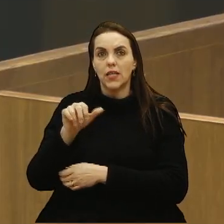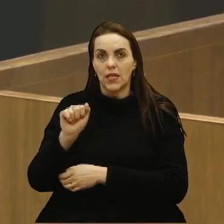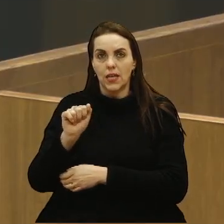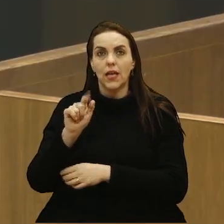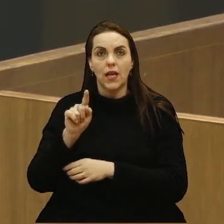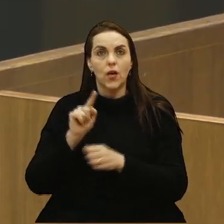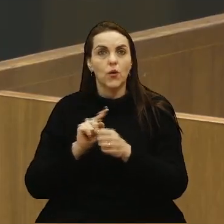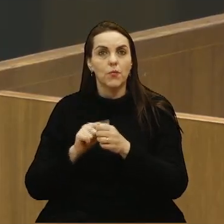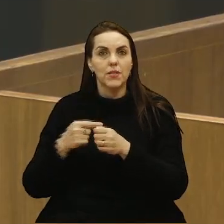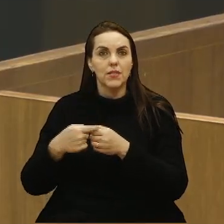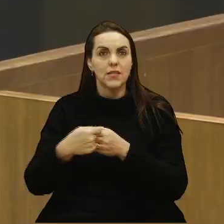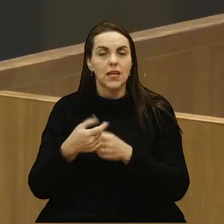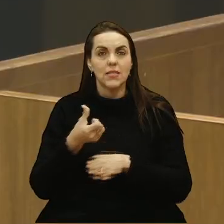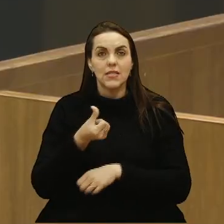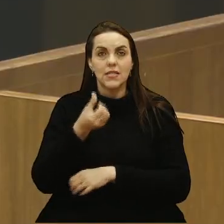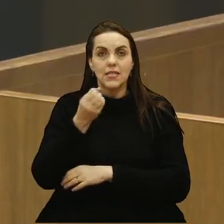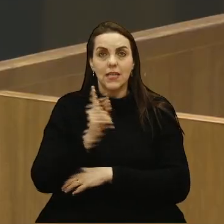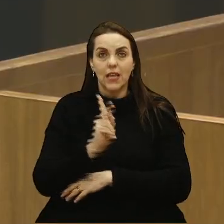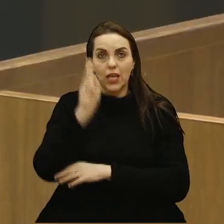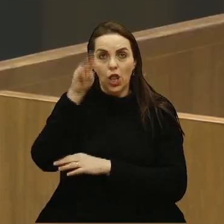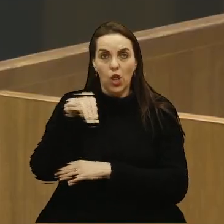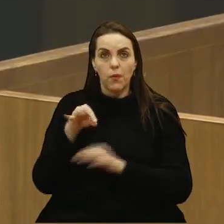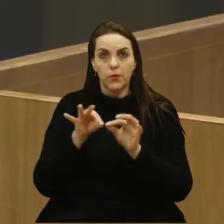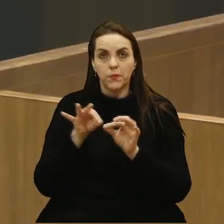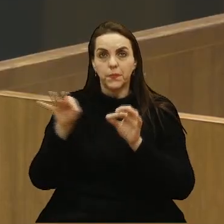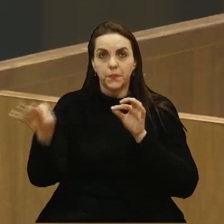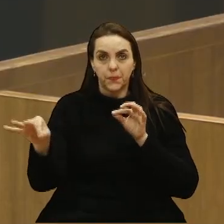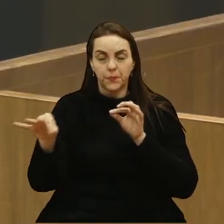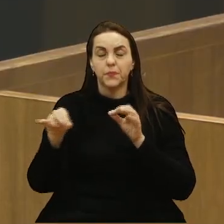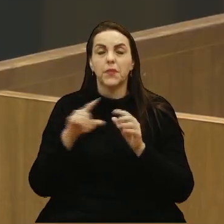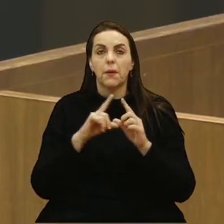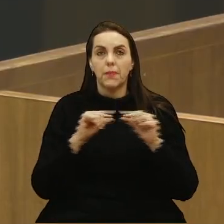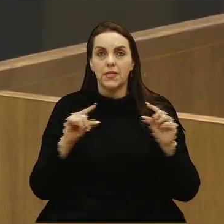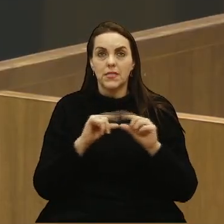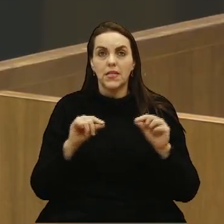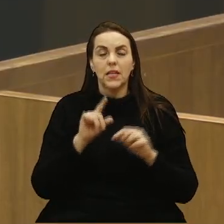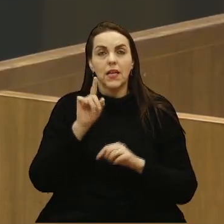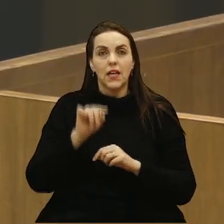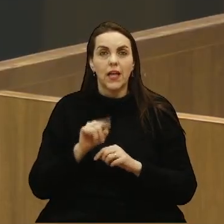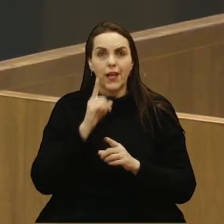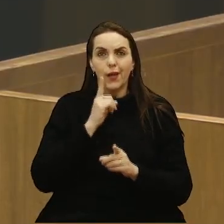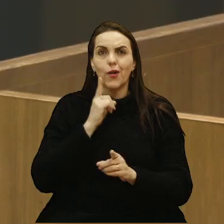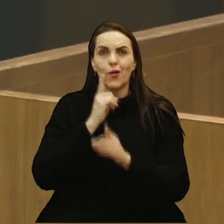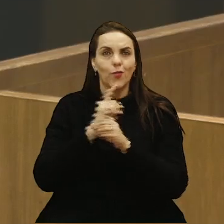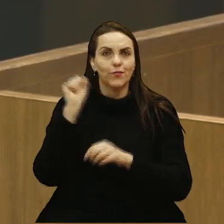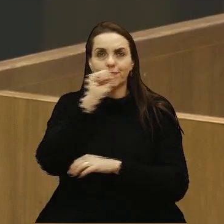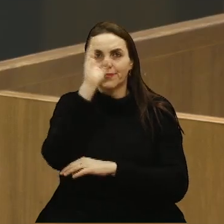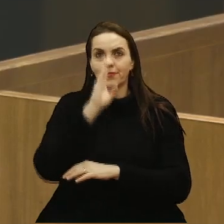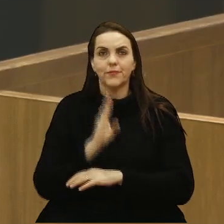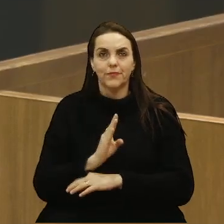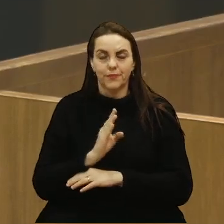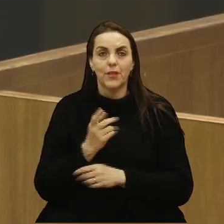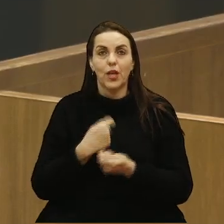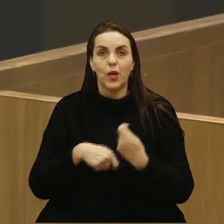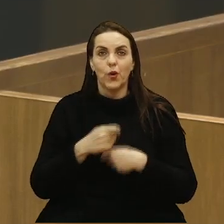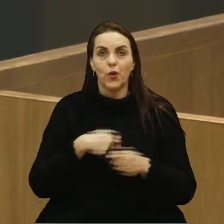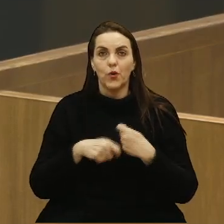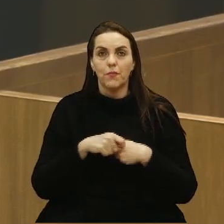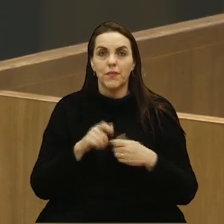uma cidade, 60 quilômetros de Brasília, no Encontro Nacional de Economia Solidária, que